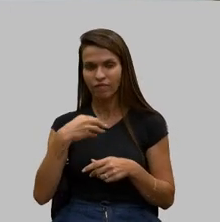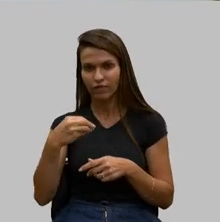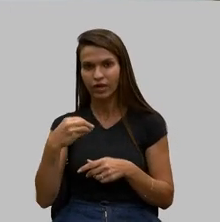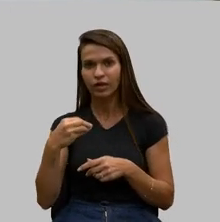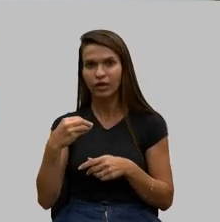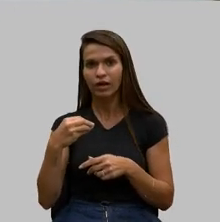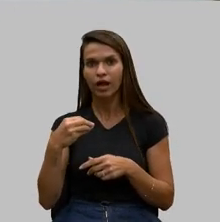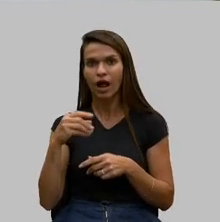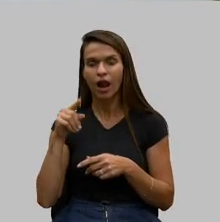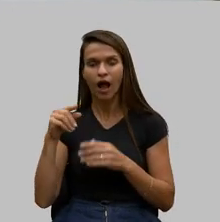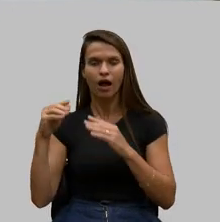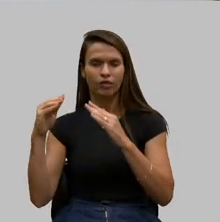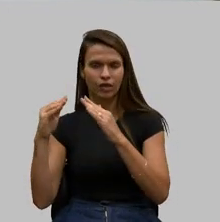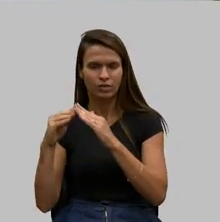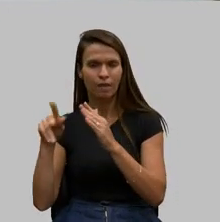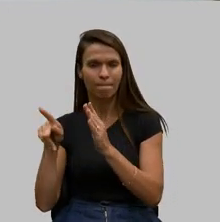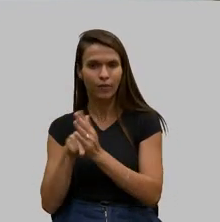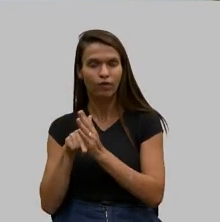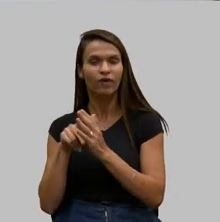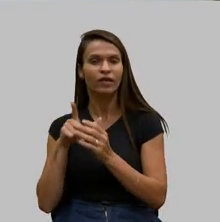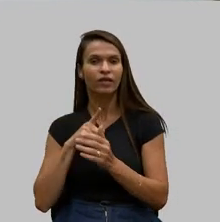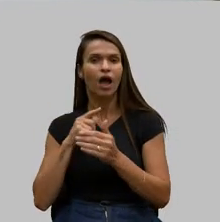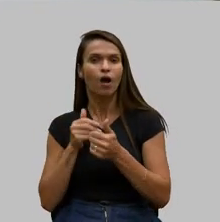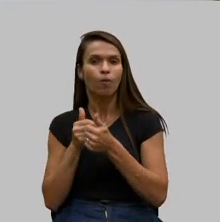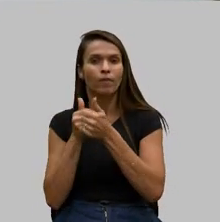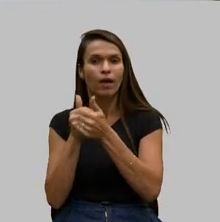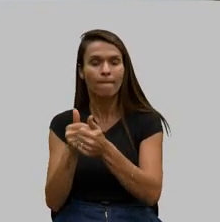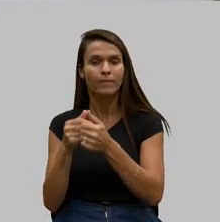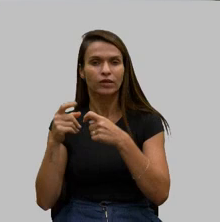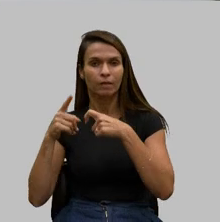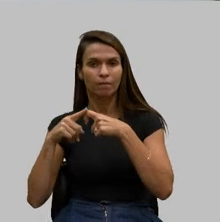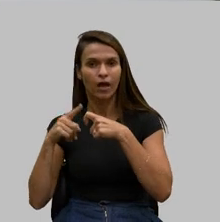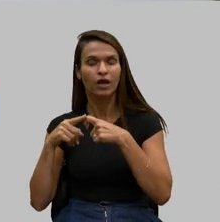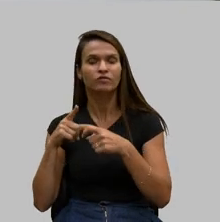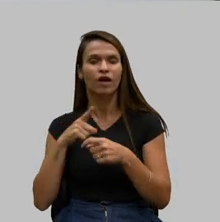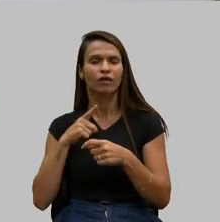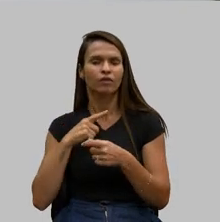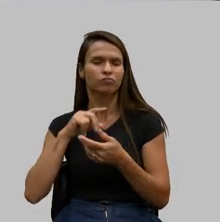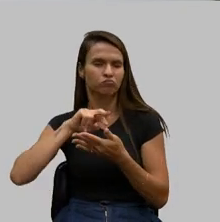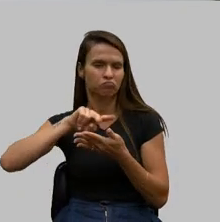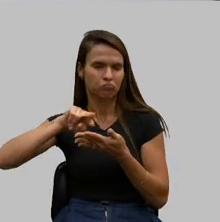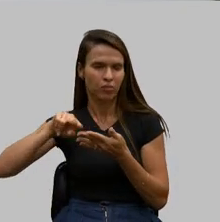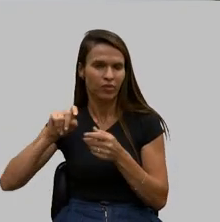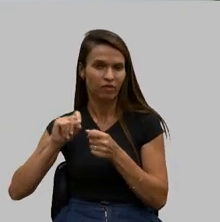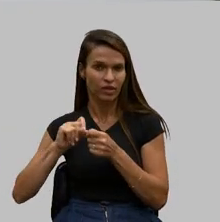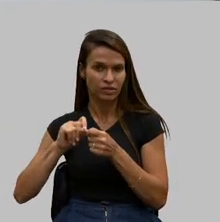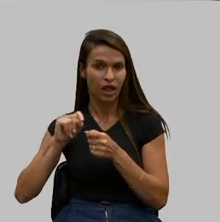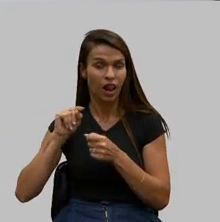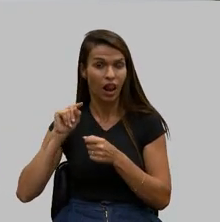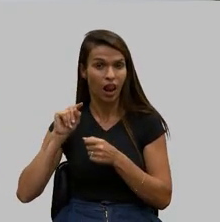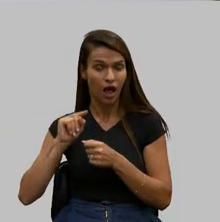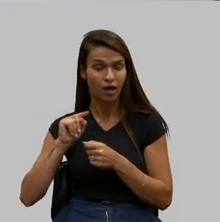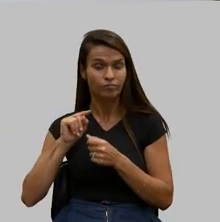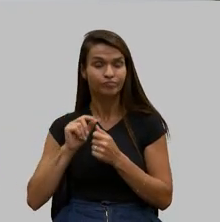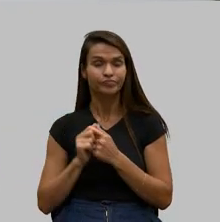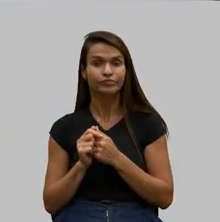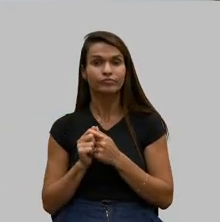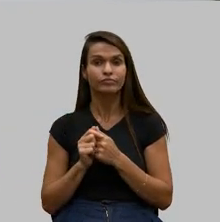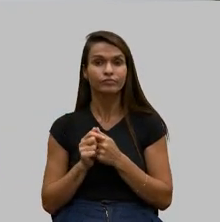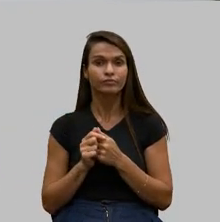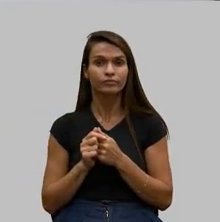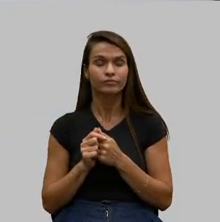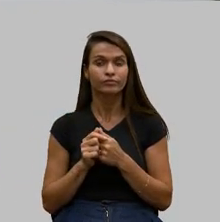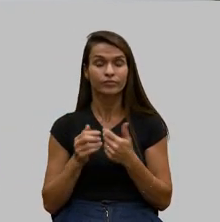acompanhamento médico vai ter suas atividades e e faz